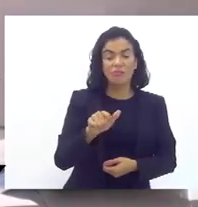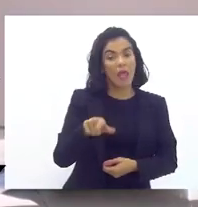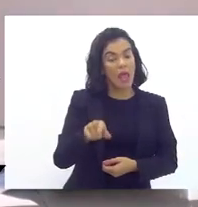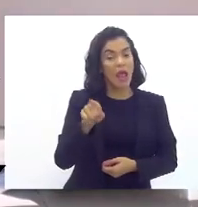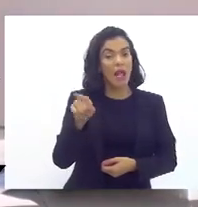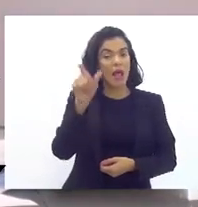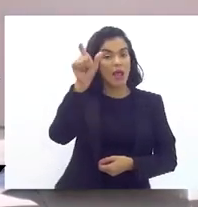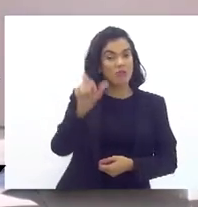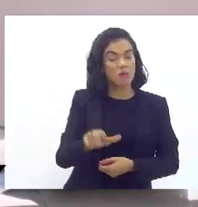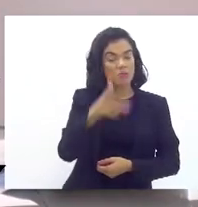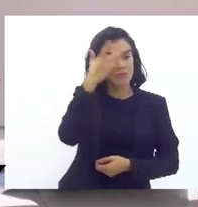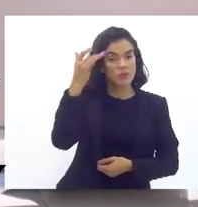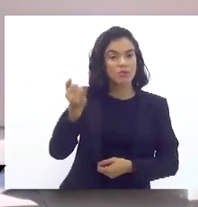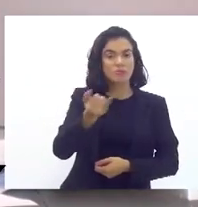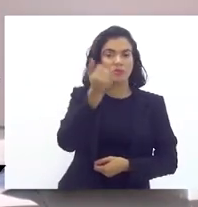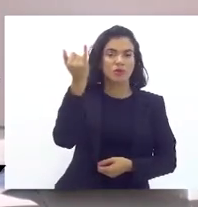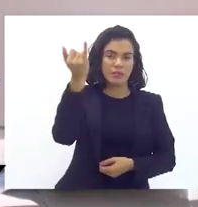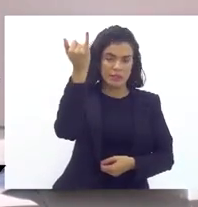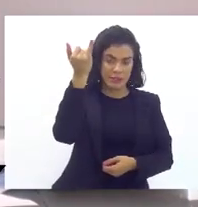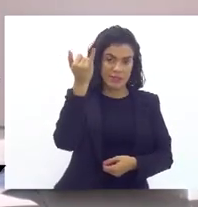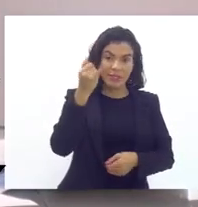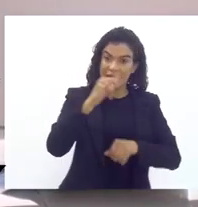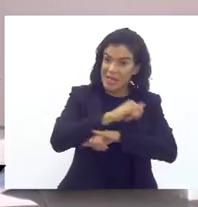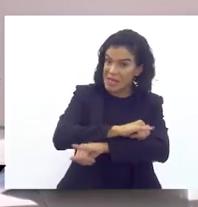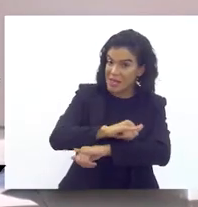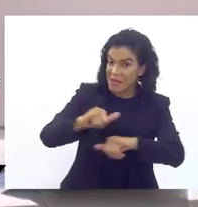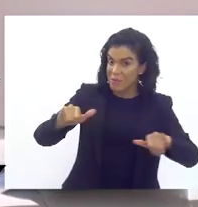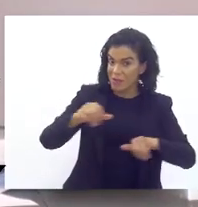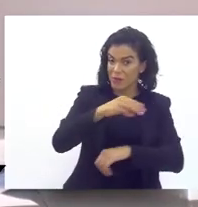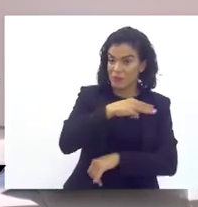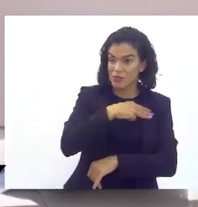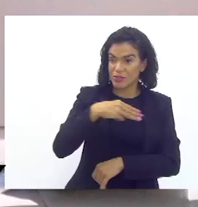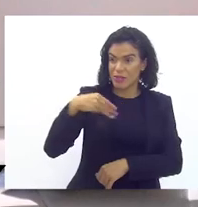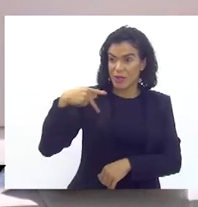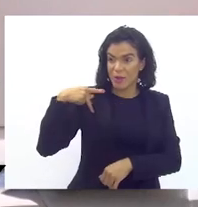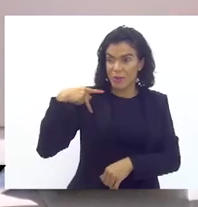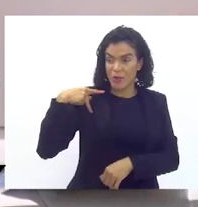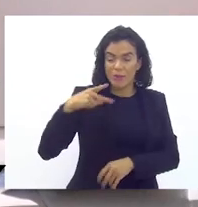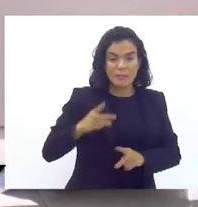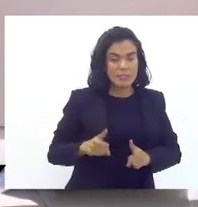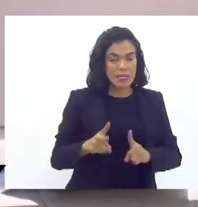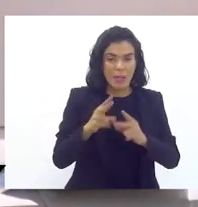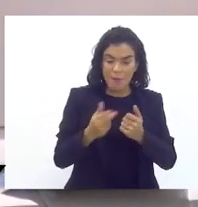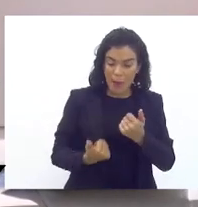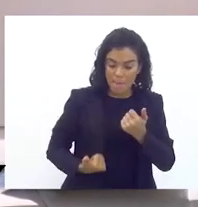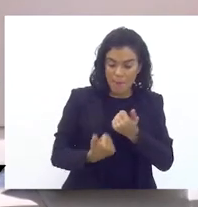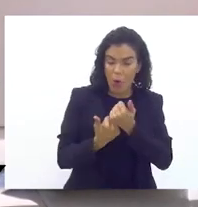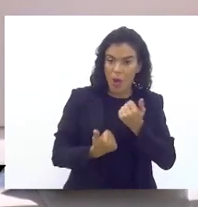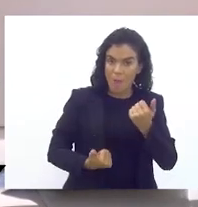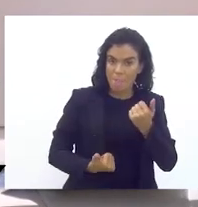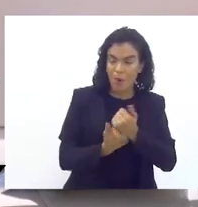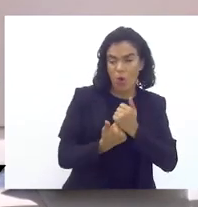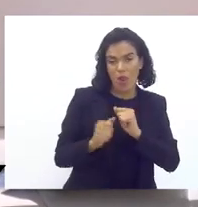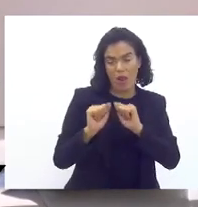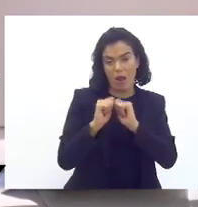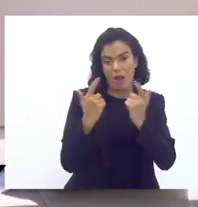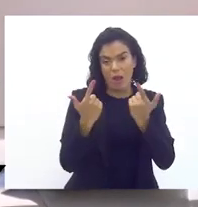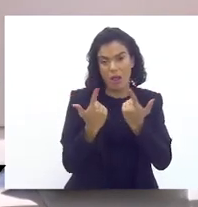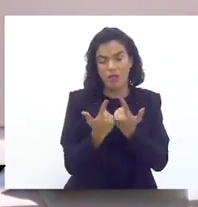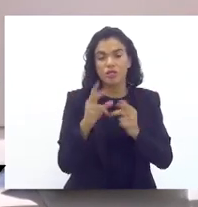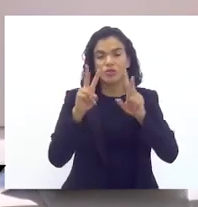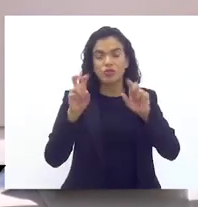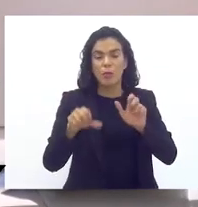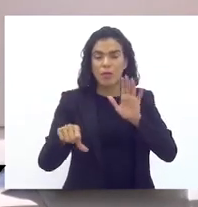nisso tudo que tá aqui lembrando que o ministério público é sempre tem nos apoiado muito nas denúncias sobre crimes